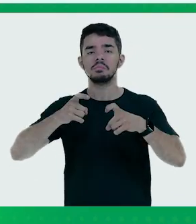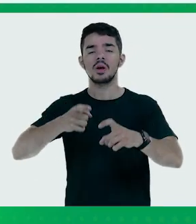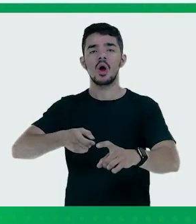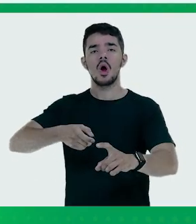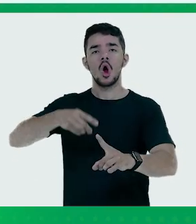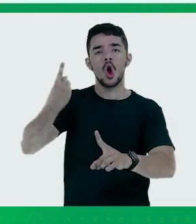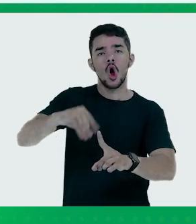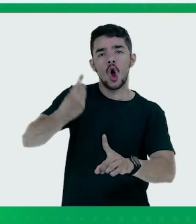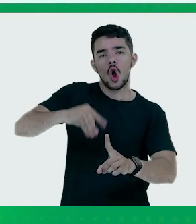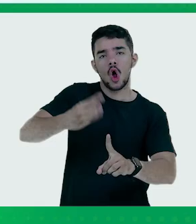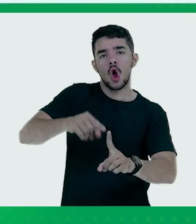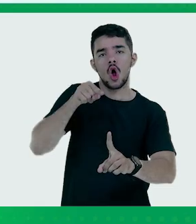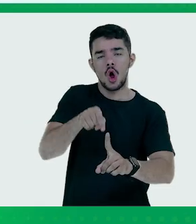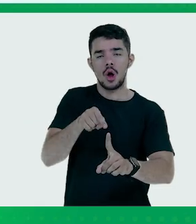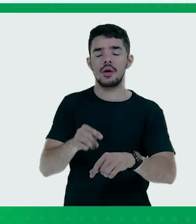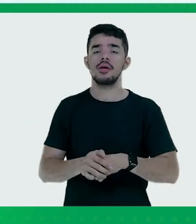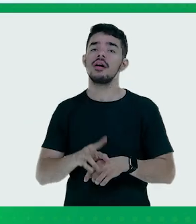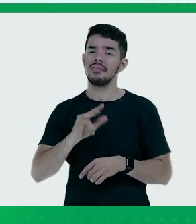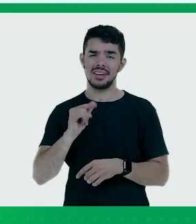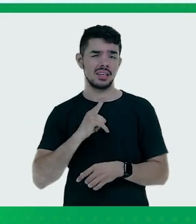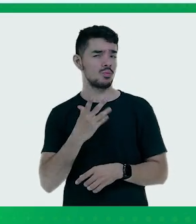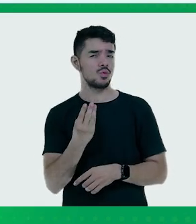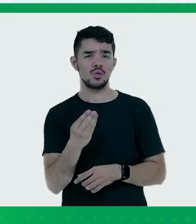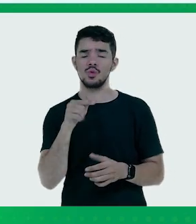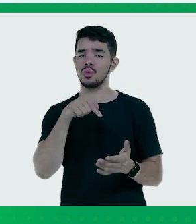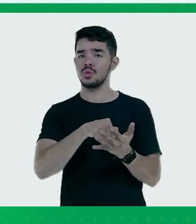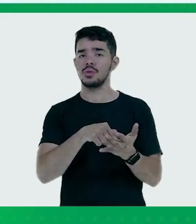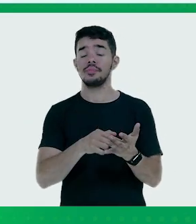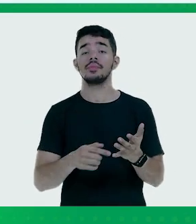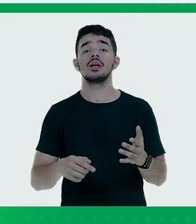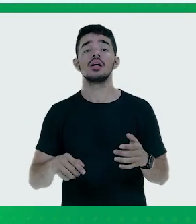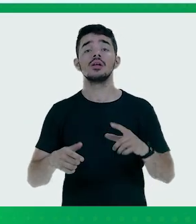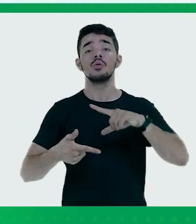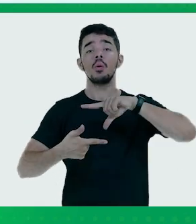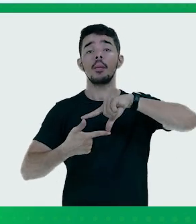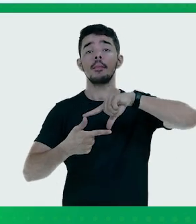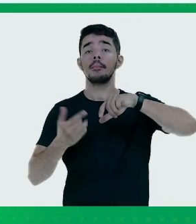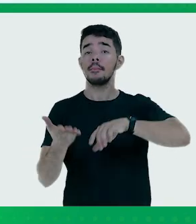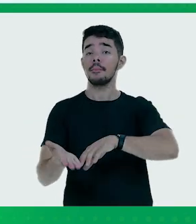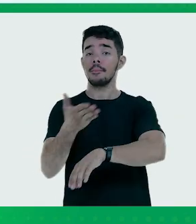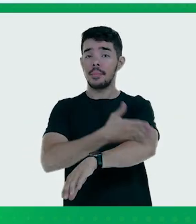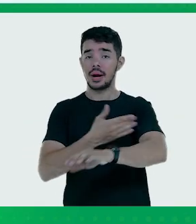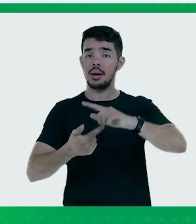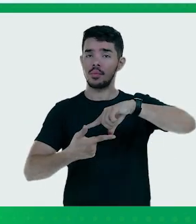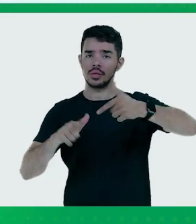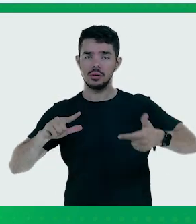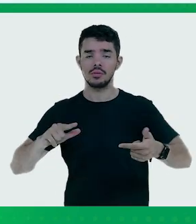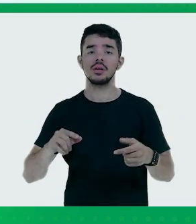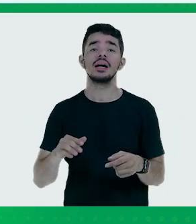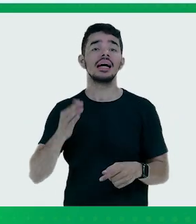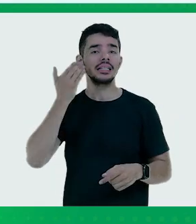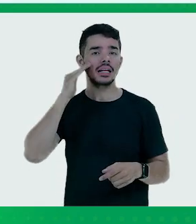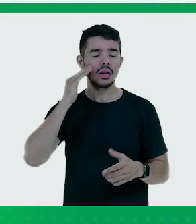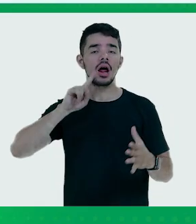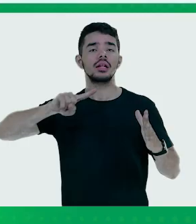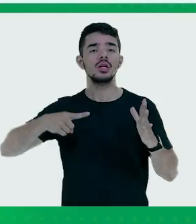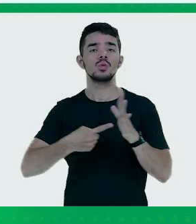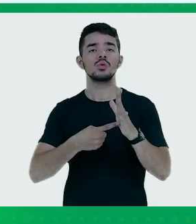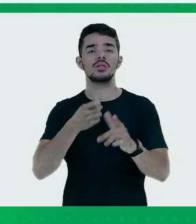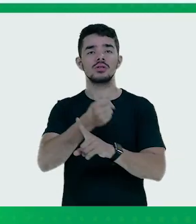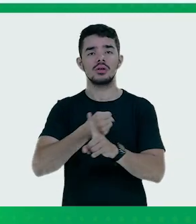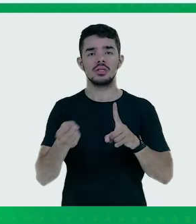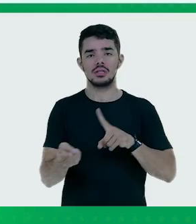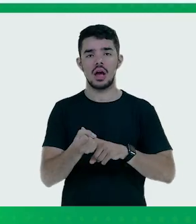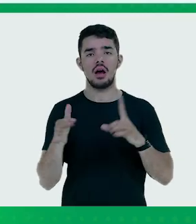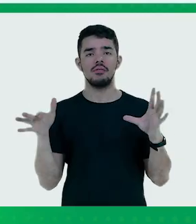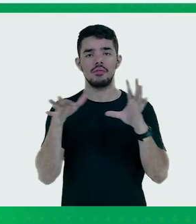com constância nessa avaliação, né, do pré-modernismo, sobretudo entendendo a denúncia social